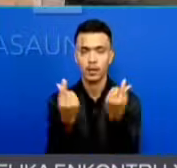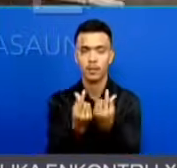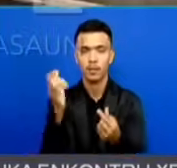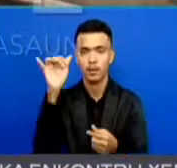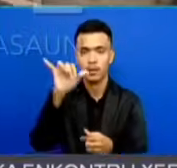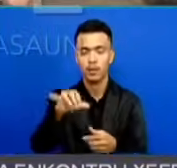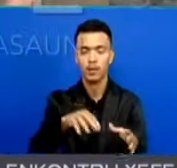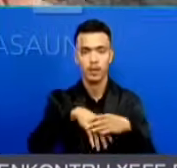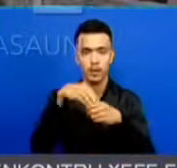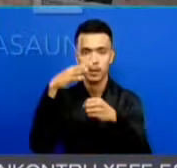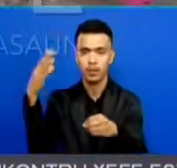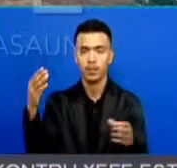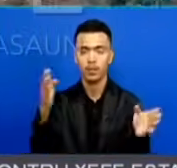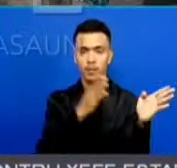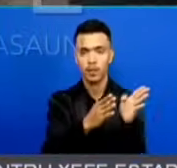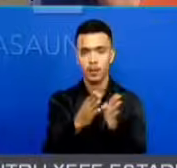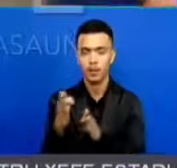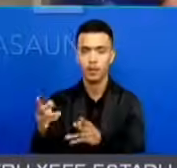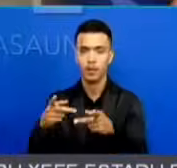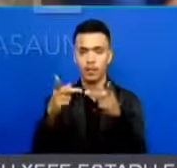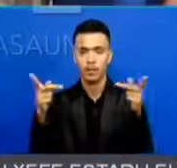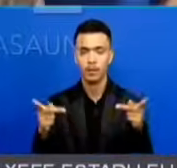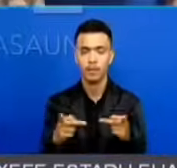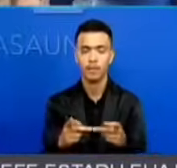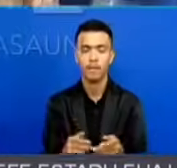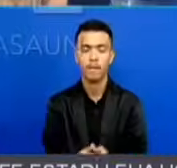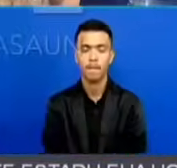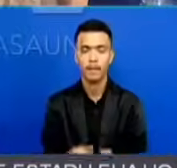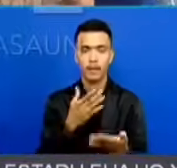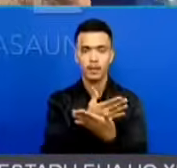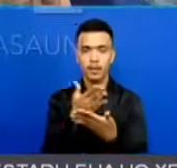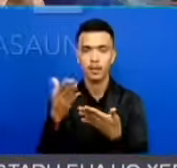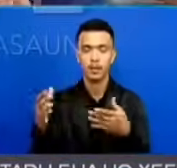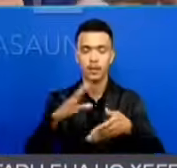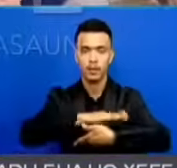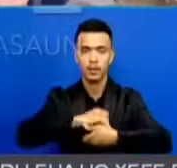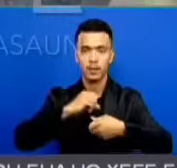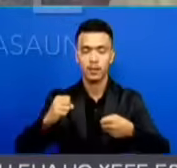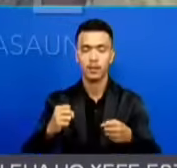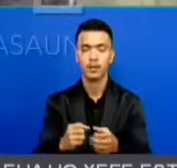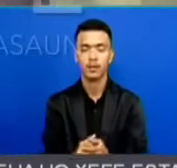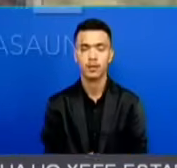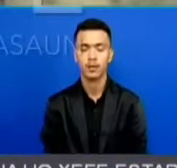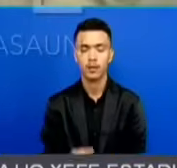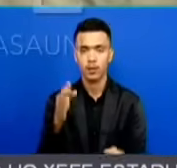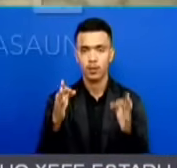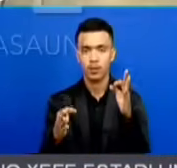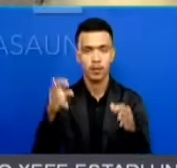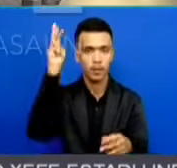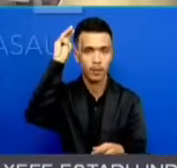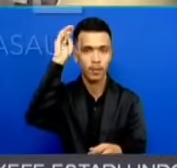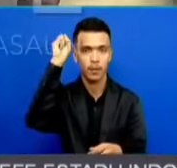de segurança sai ho di haruma fila fali ba uma laran. Sasang hirak nebe sobu balun to estragos, nune